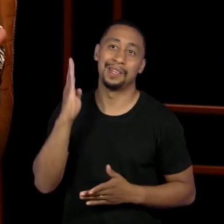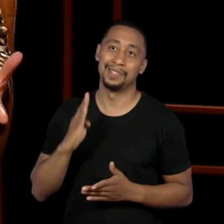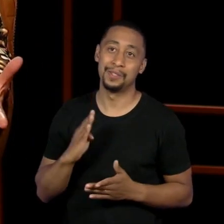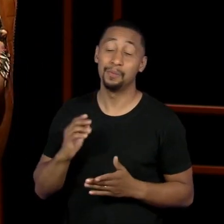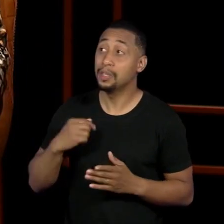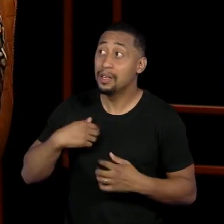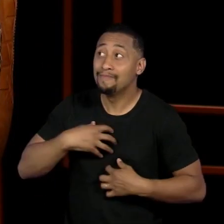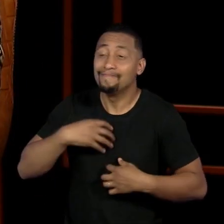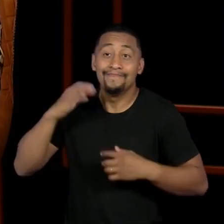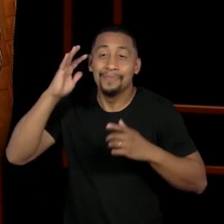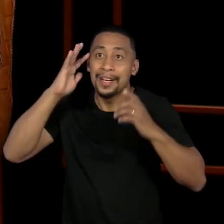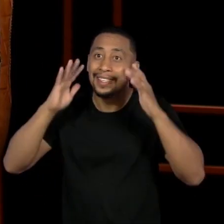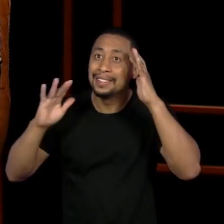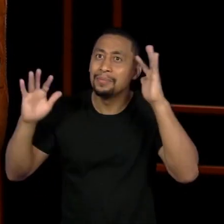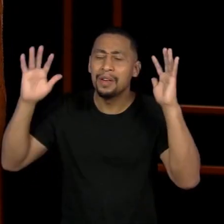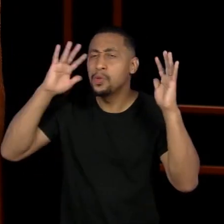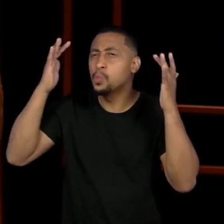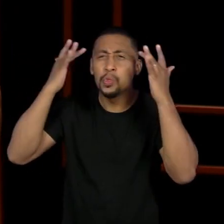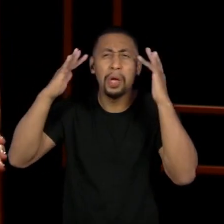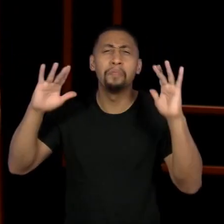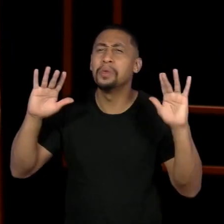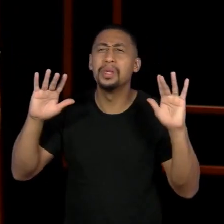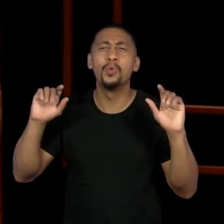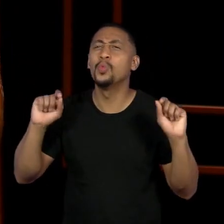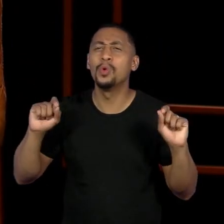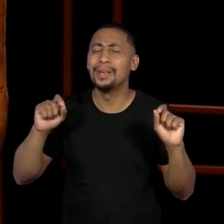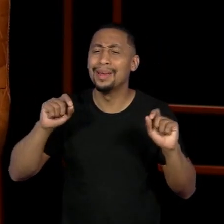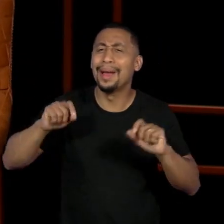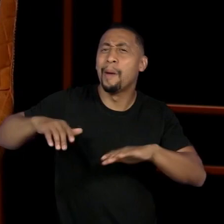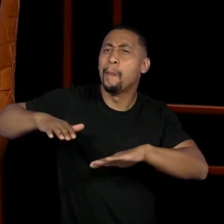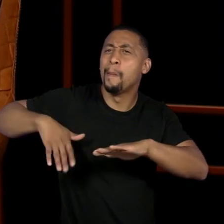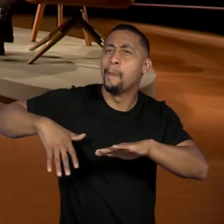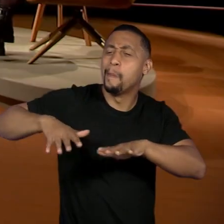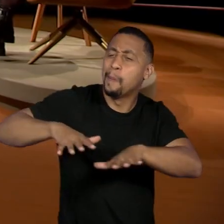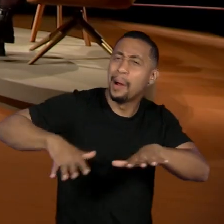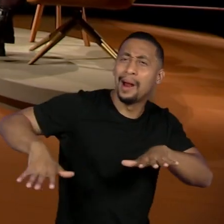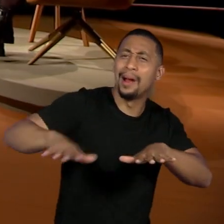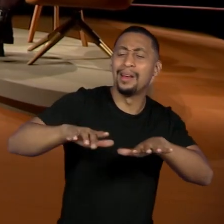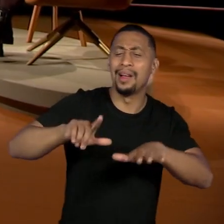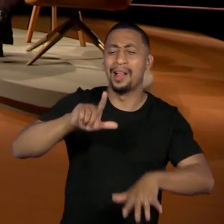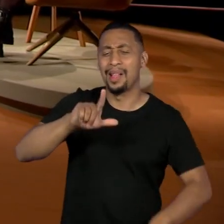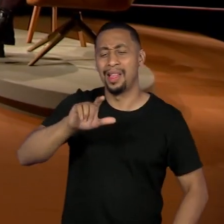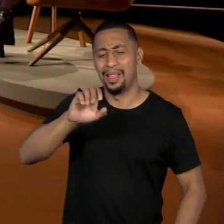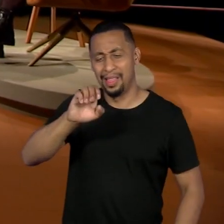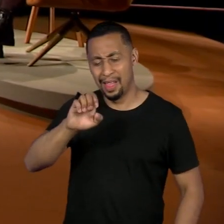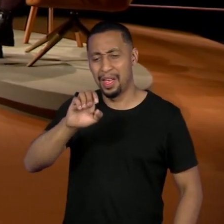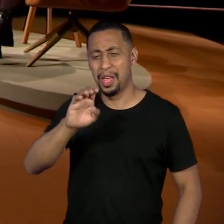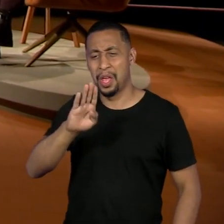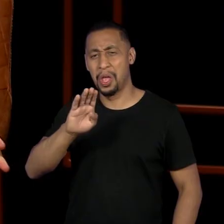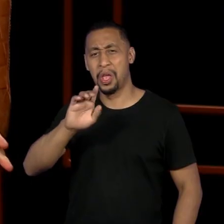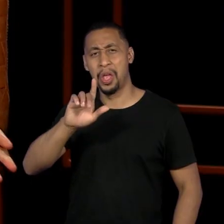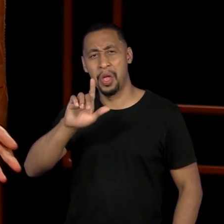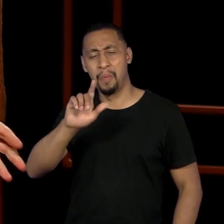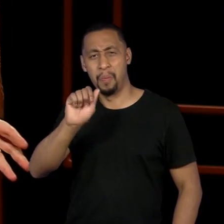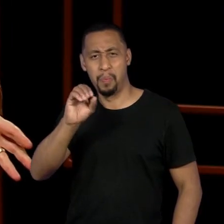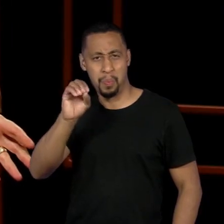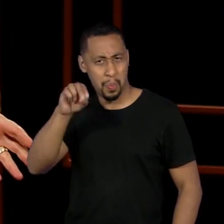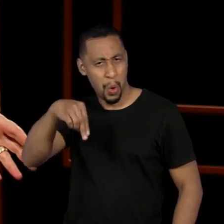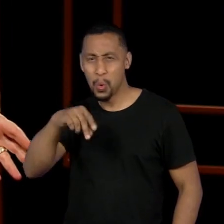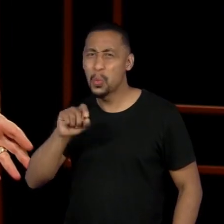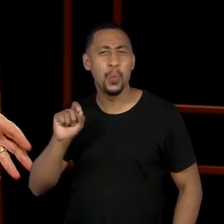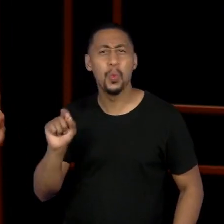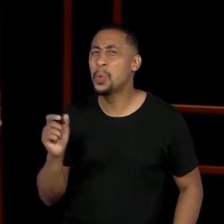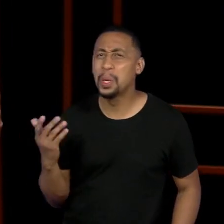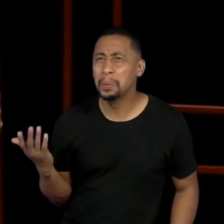Eu não sabia o que era o Leblon. Andar pela praia até o Leblon. Eu falava, o que será o Leblon? O que será o Leblon? Porque será